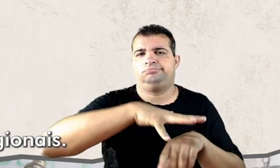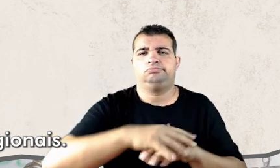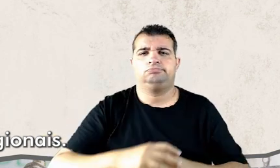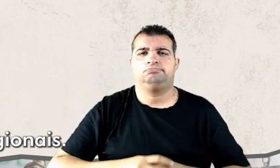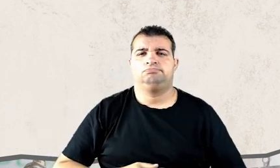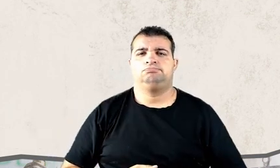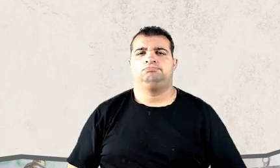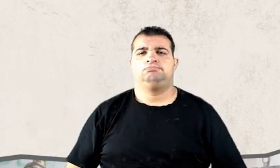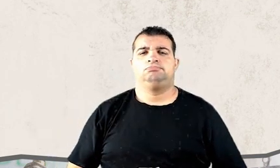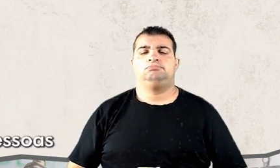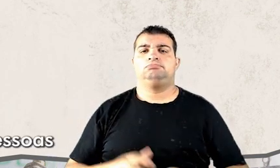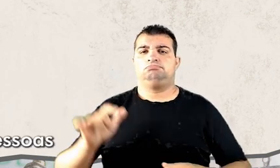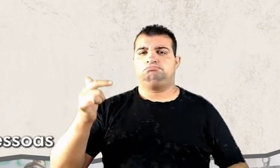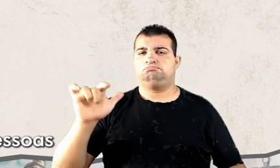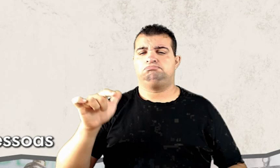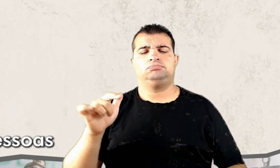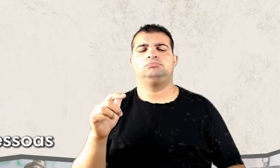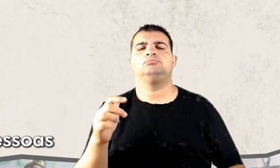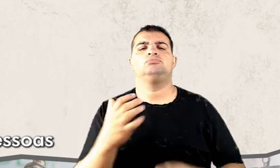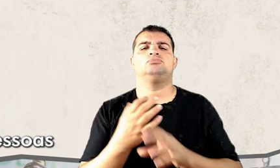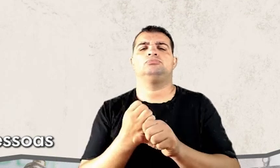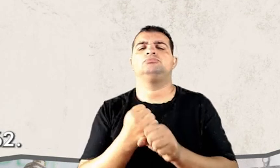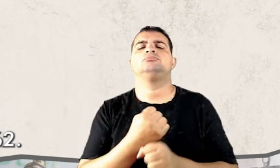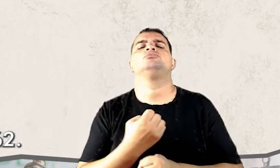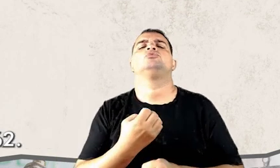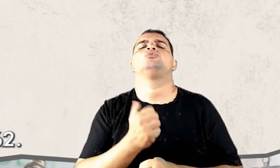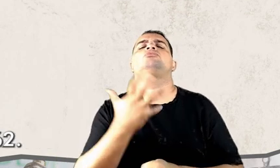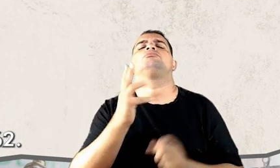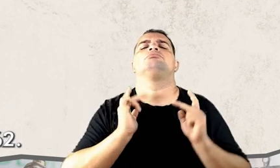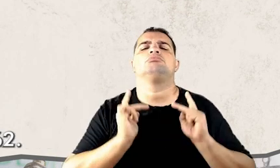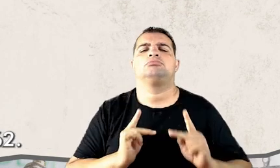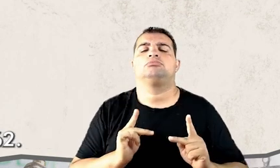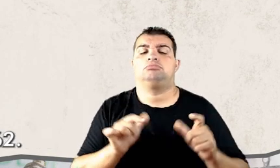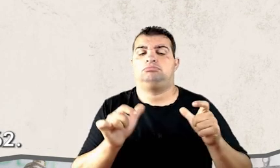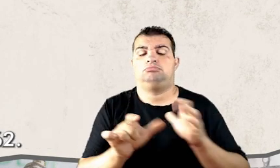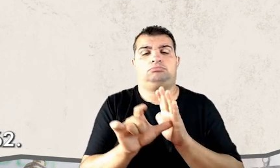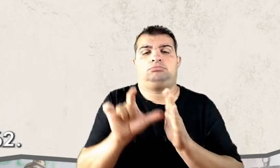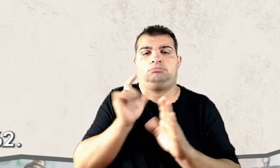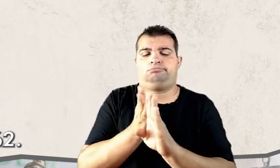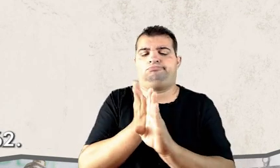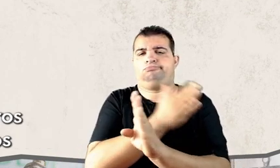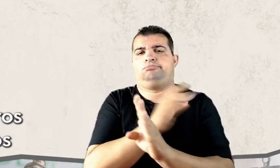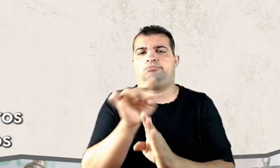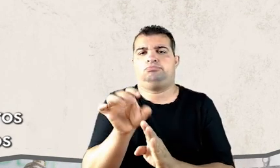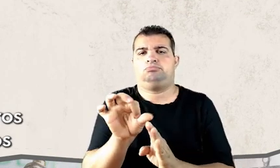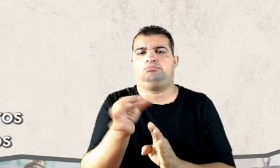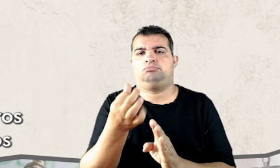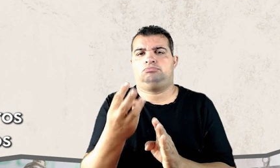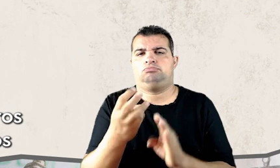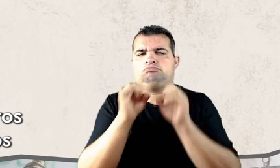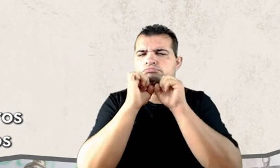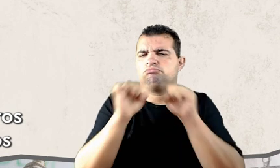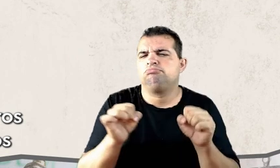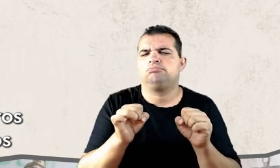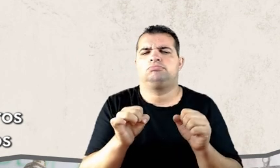regionais. Não há estimativa de quantas pessoas trabalham na área antes de 62. Consultórios,